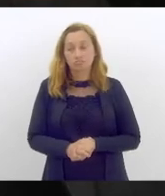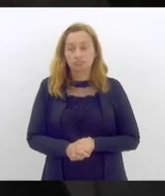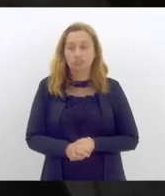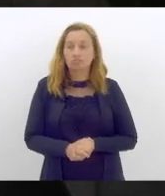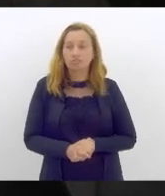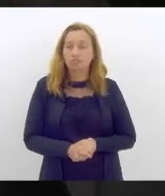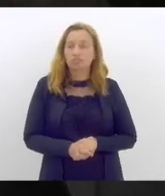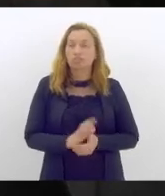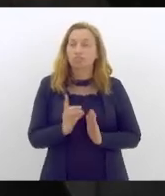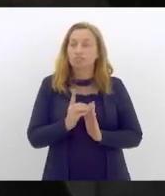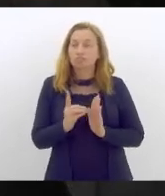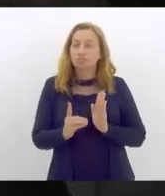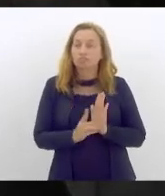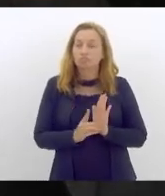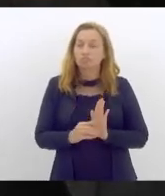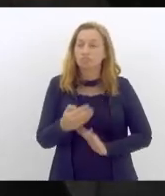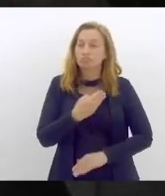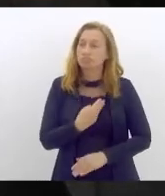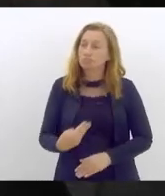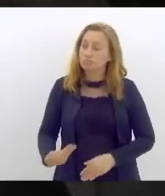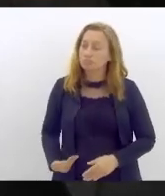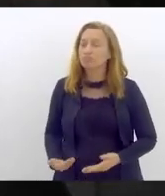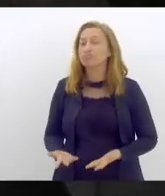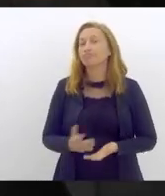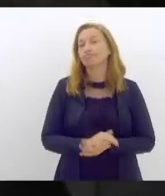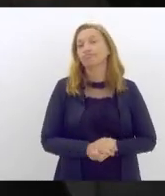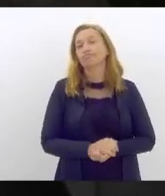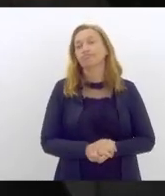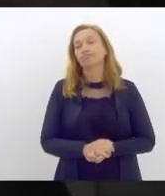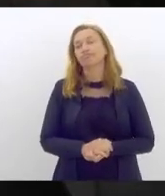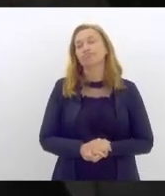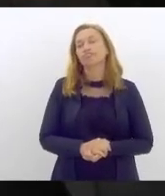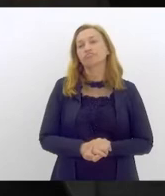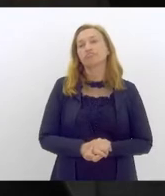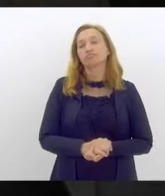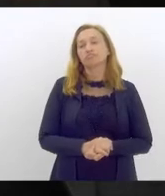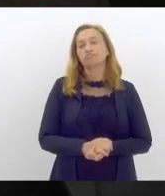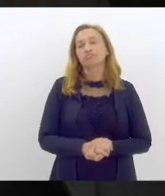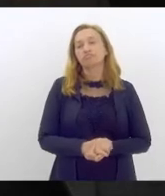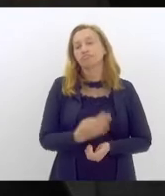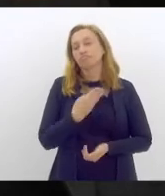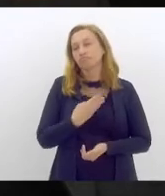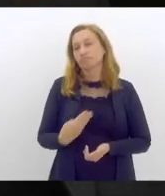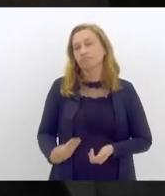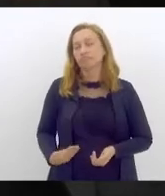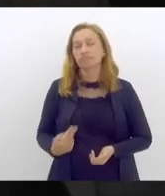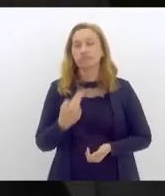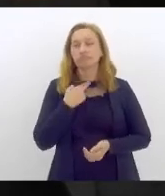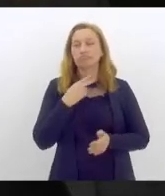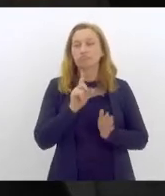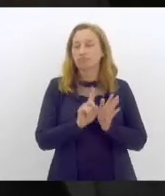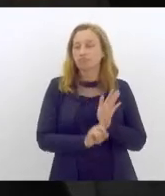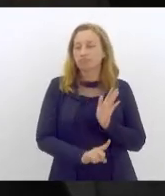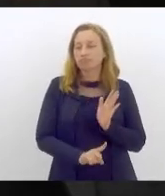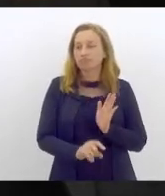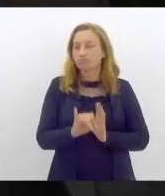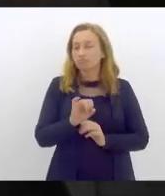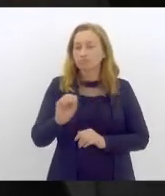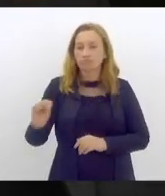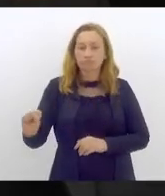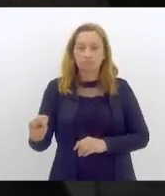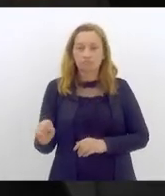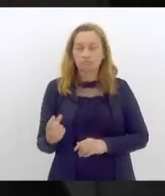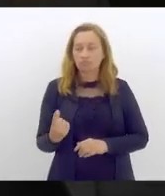por um decreto do Governador Governador não pode reduzir a alíquota de ICMS